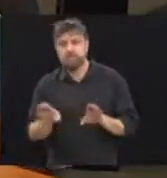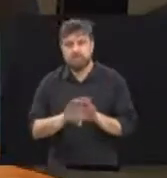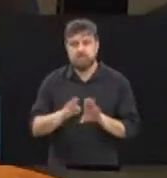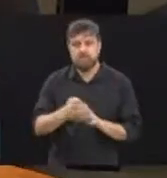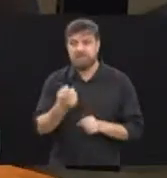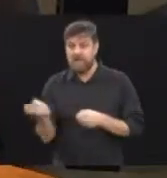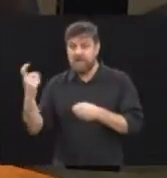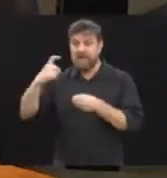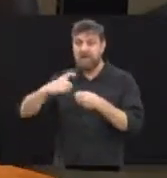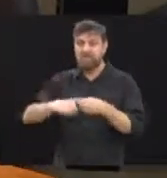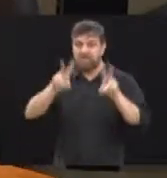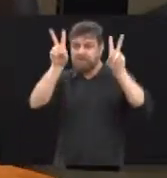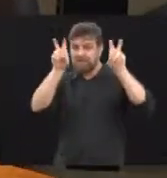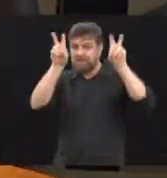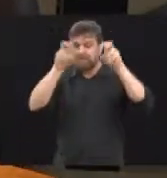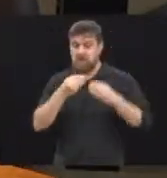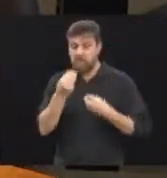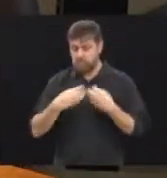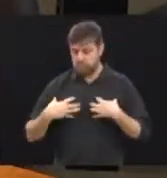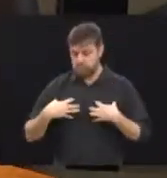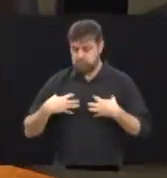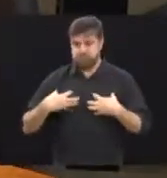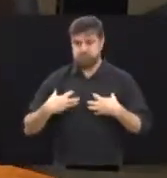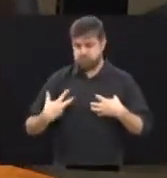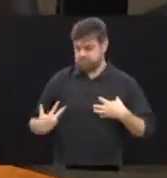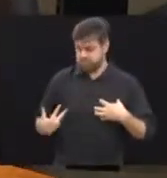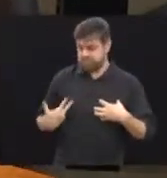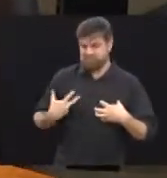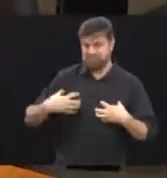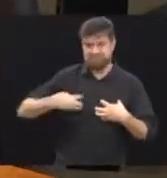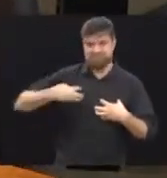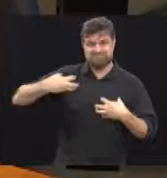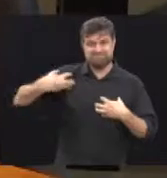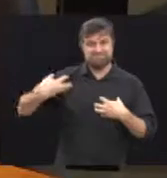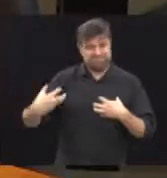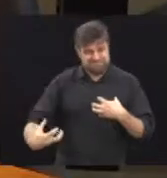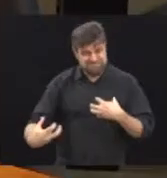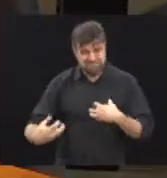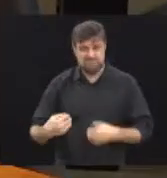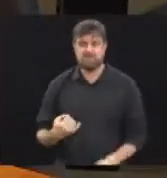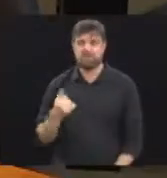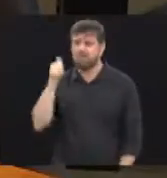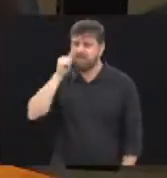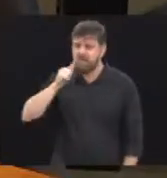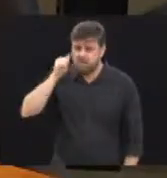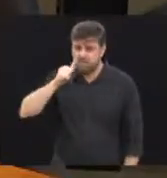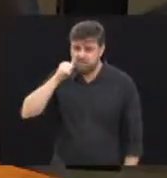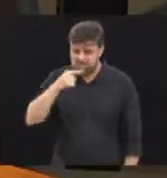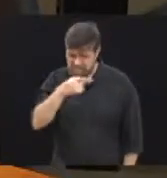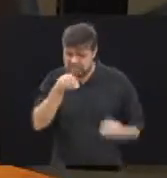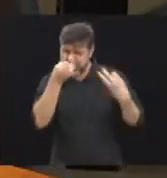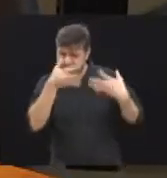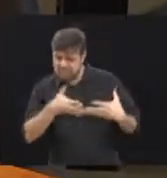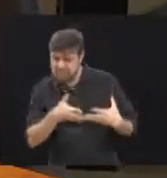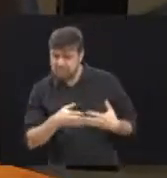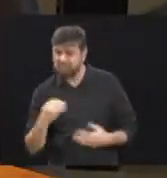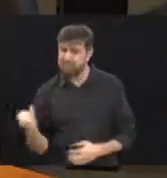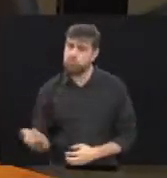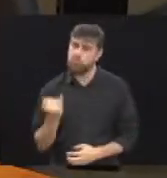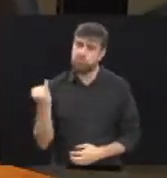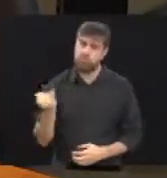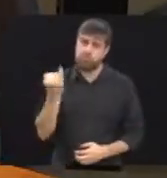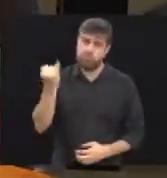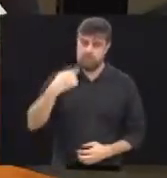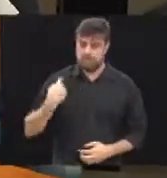de voltar na reconstrução de mama, que é uma coisa assim que para as mulheres, né, como o senhor estava falando, é muito importante. A